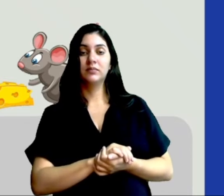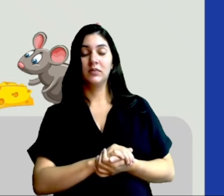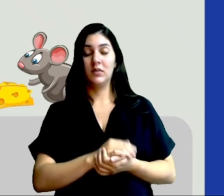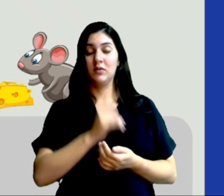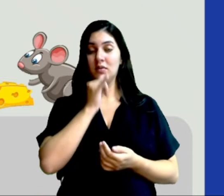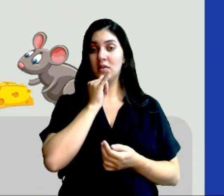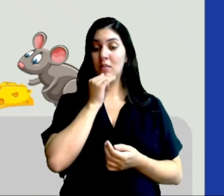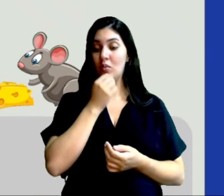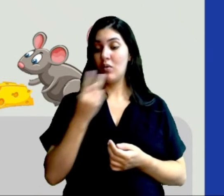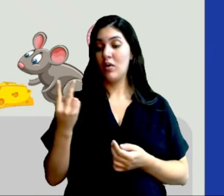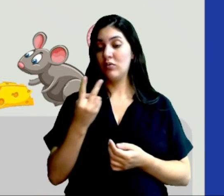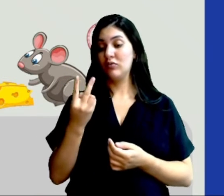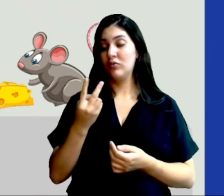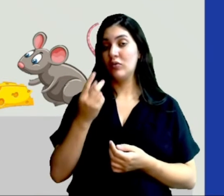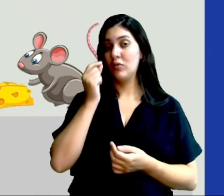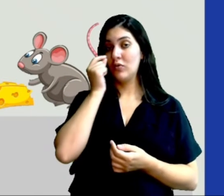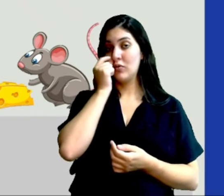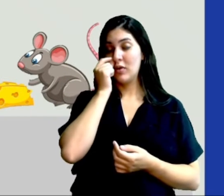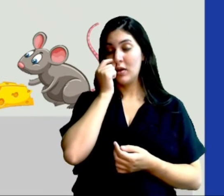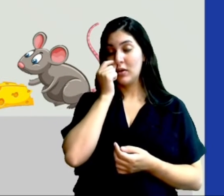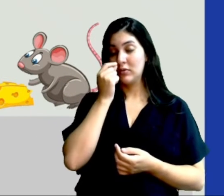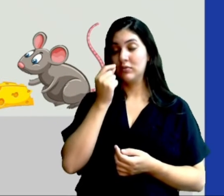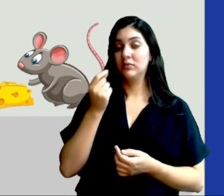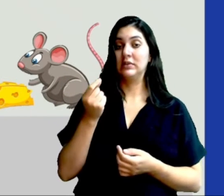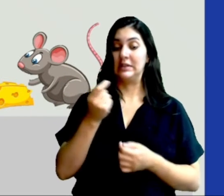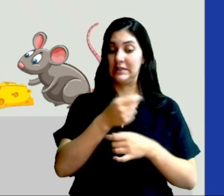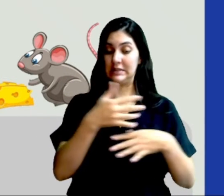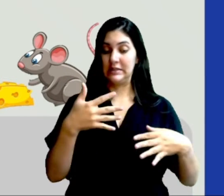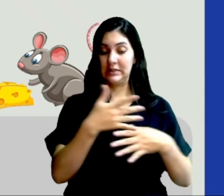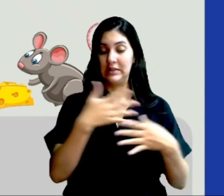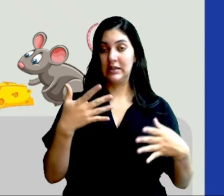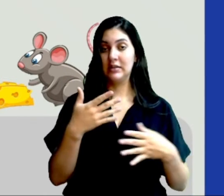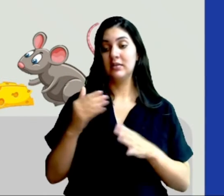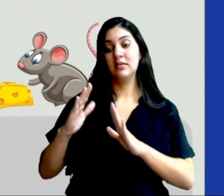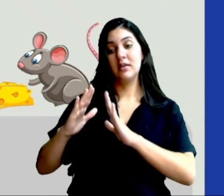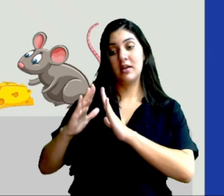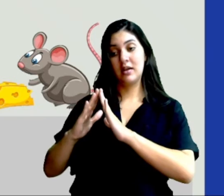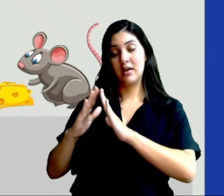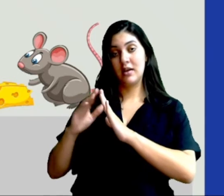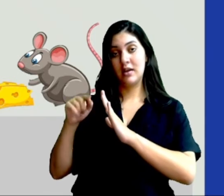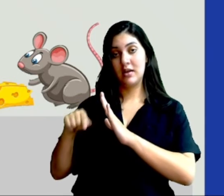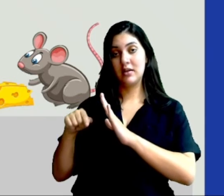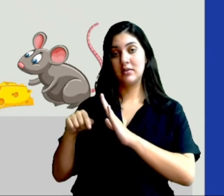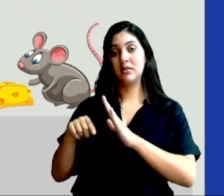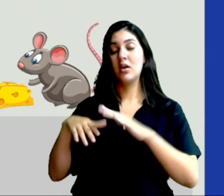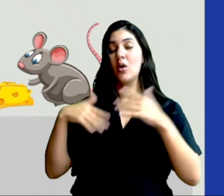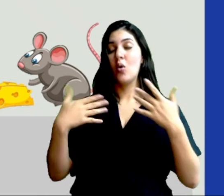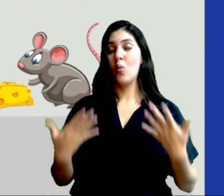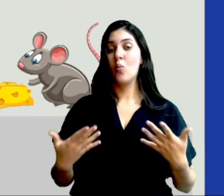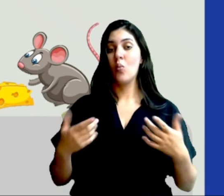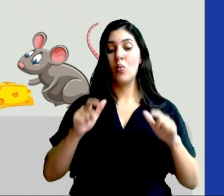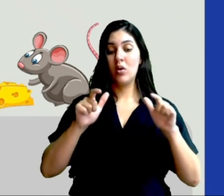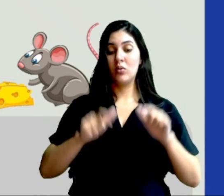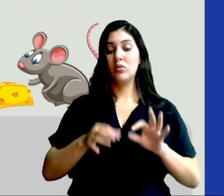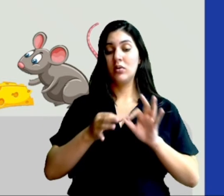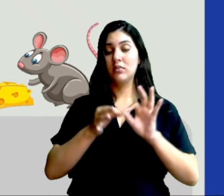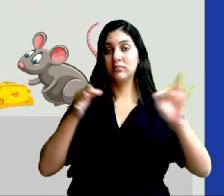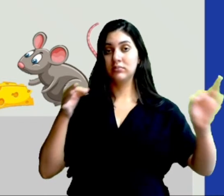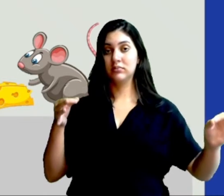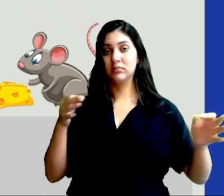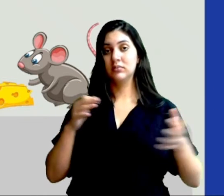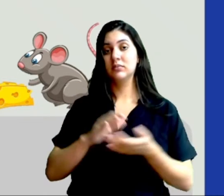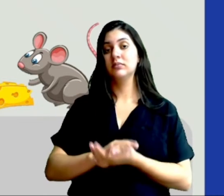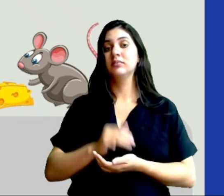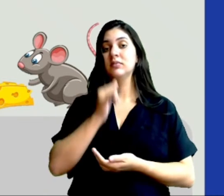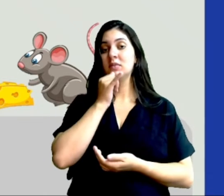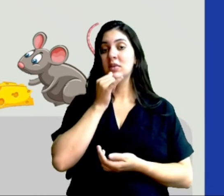2 ratinhos? Se refere à cidade, à casa ou a um lugar distante? Lá